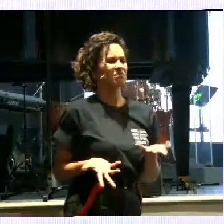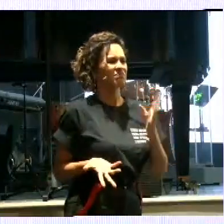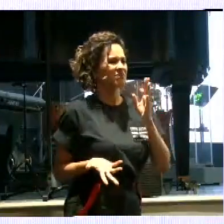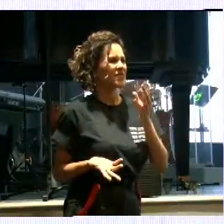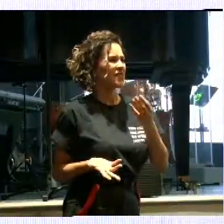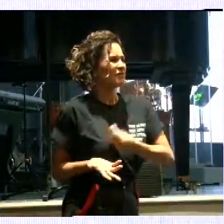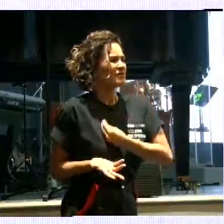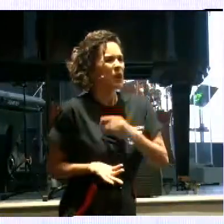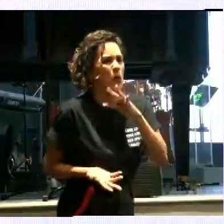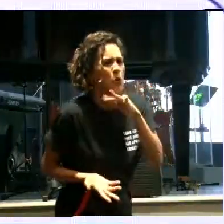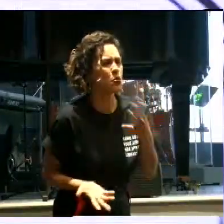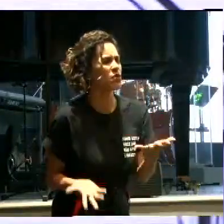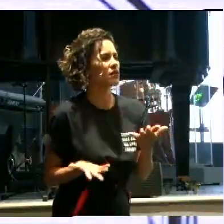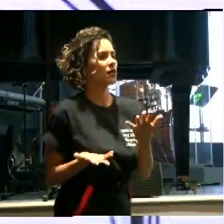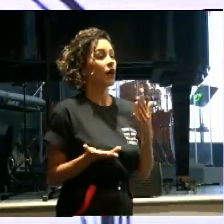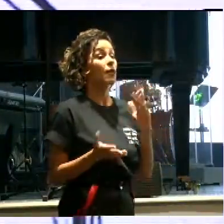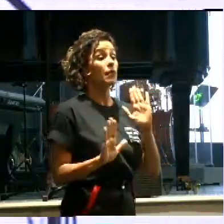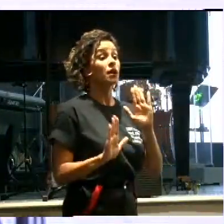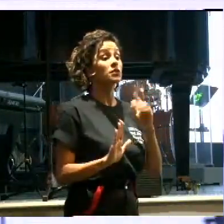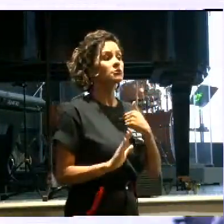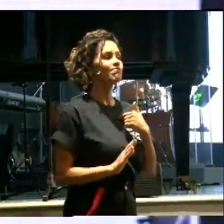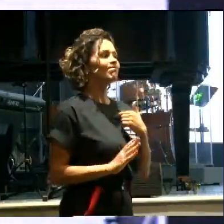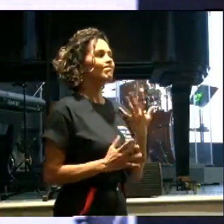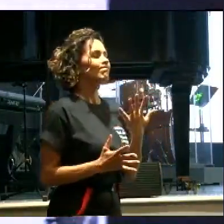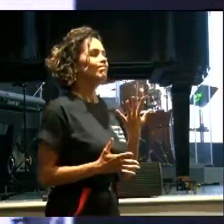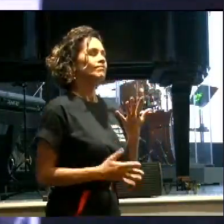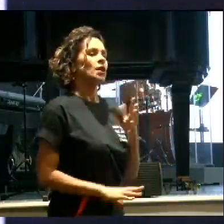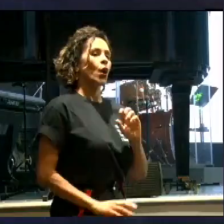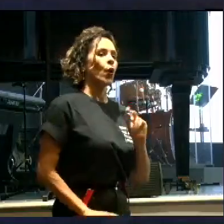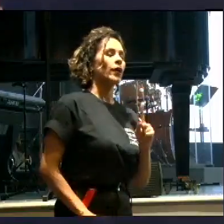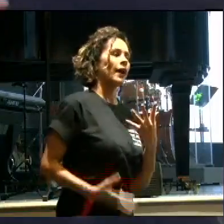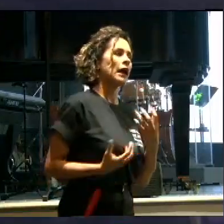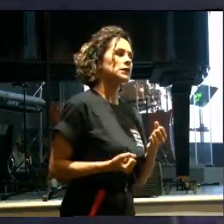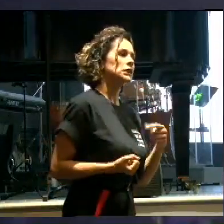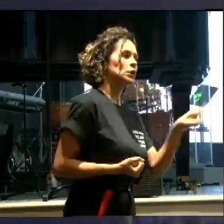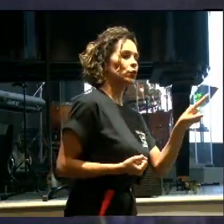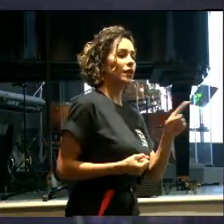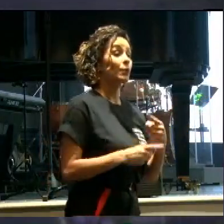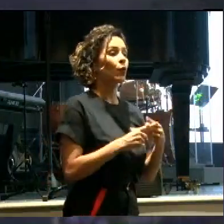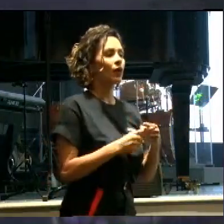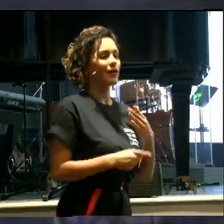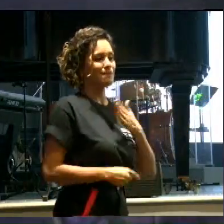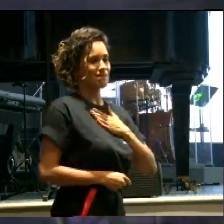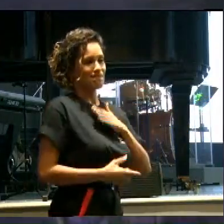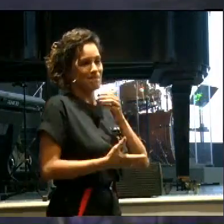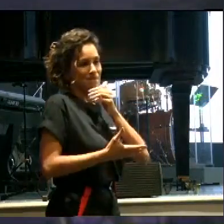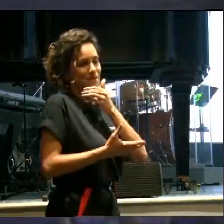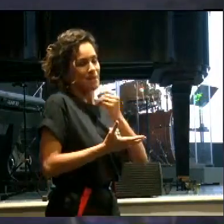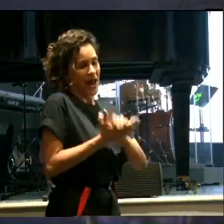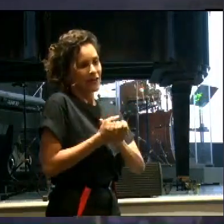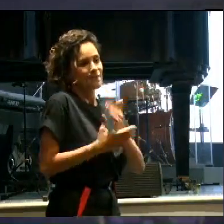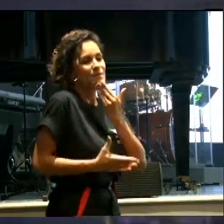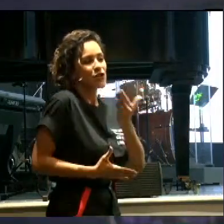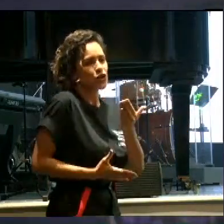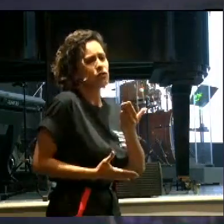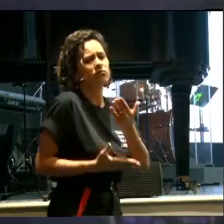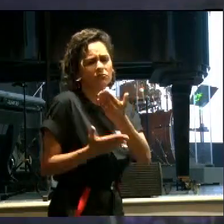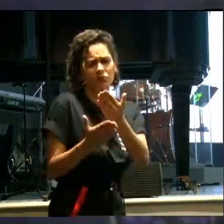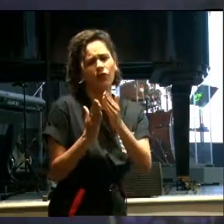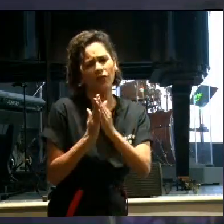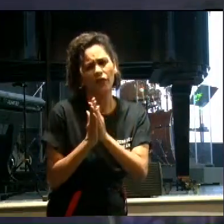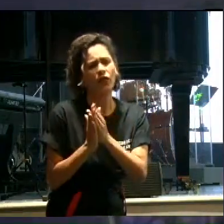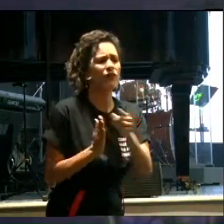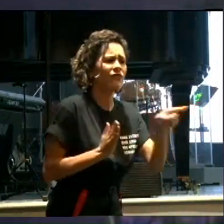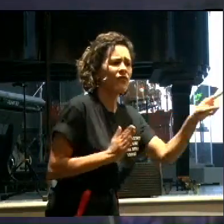dia eu fui contra a minha vontade, porque ele me pediu, e eu tive lá. E eu